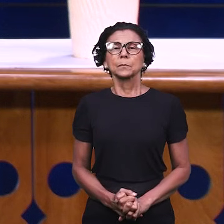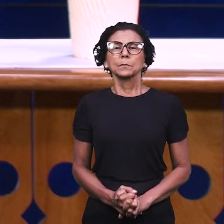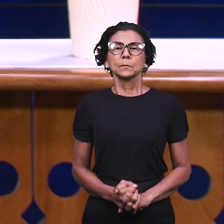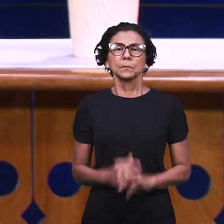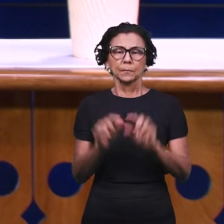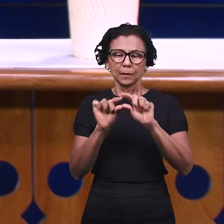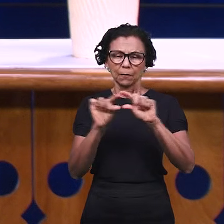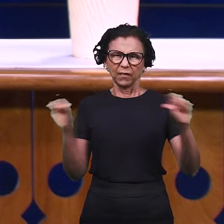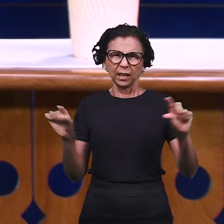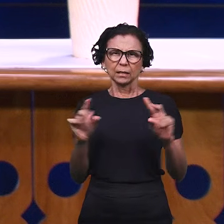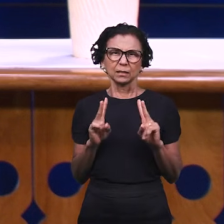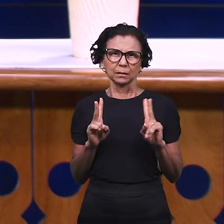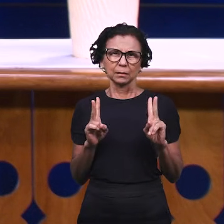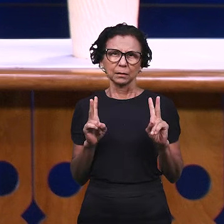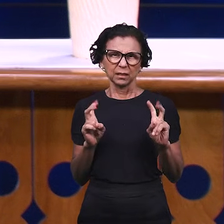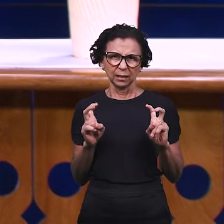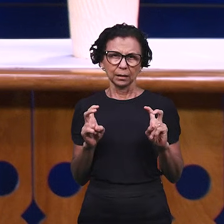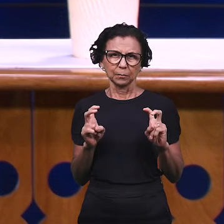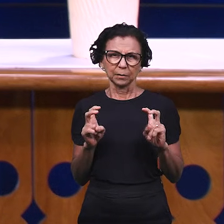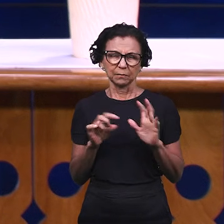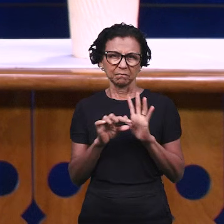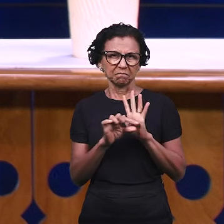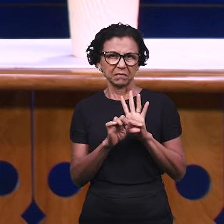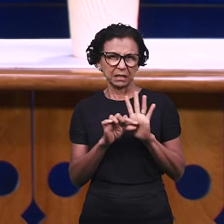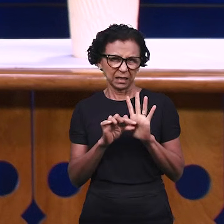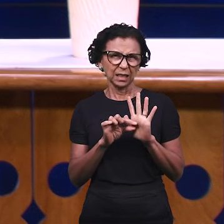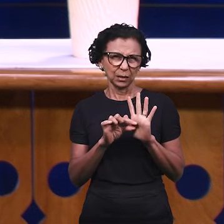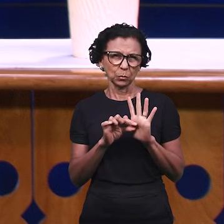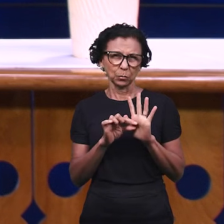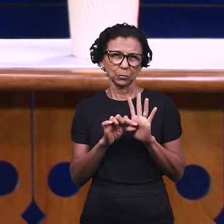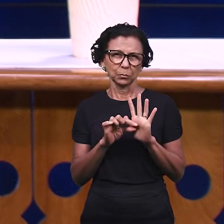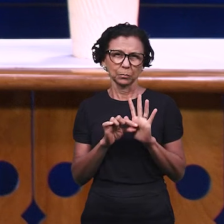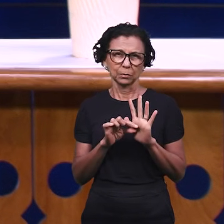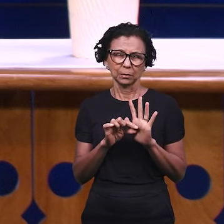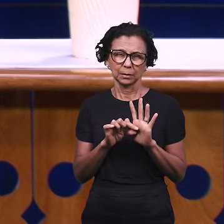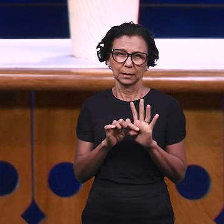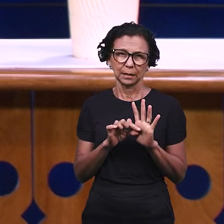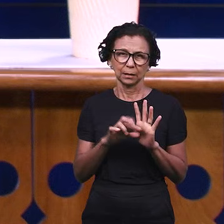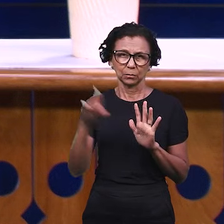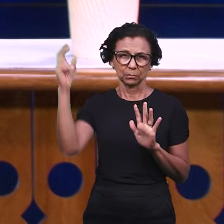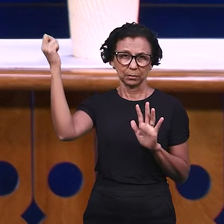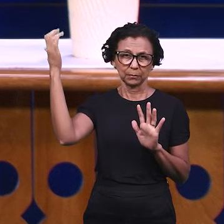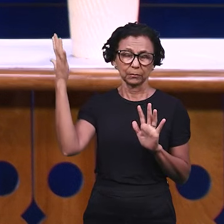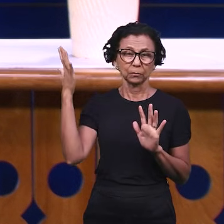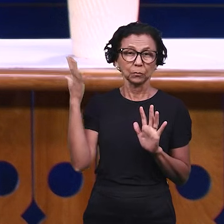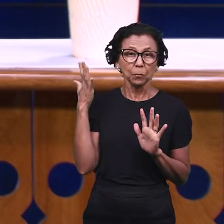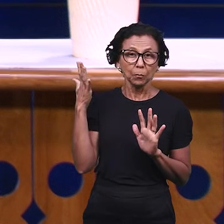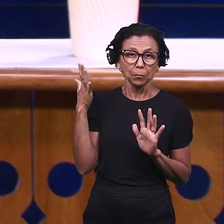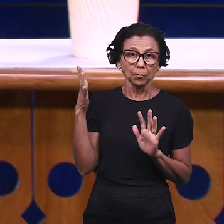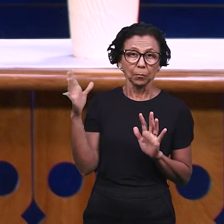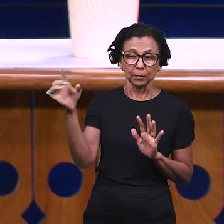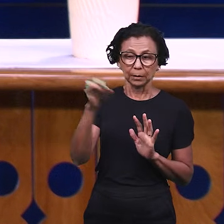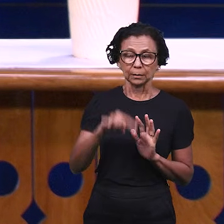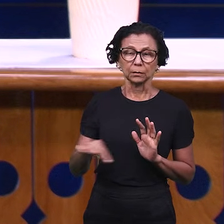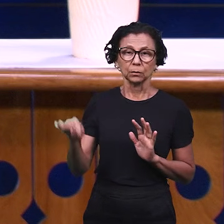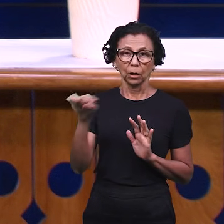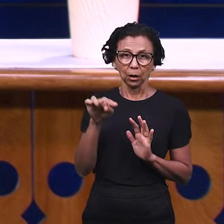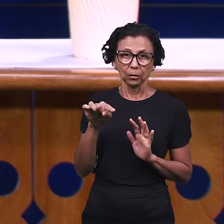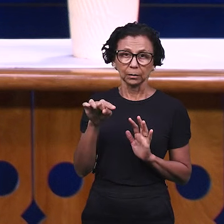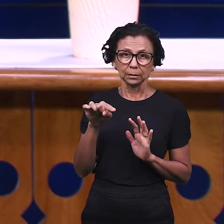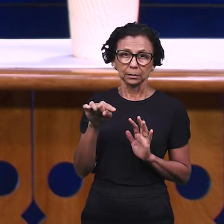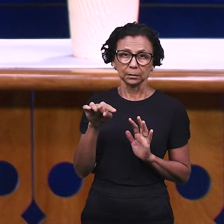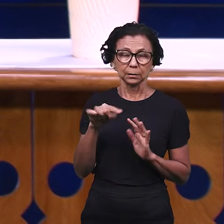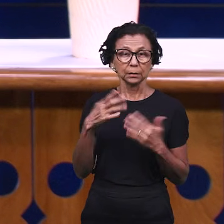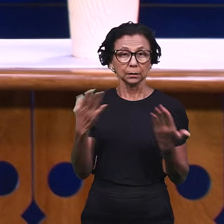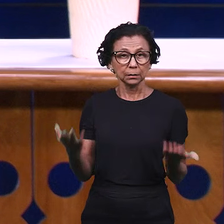Esse lema, ou na realidade esse versículo, ou esta palavra que o Senhor deixou para nós, é